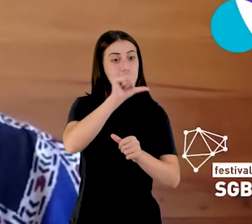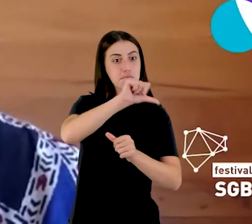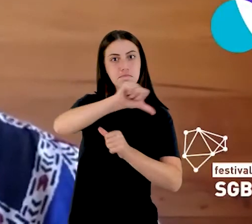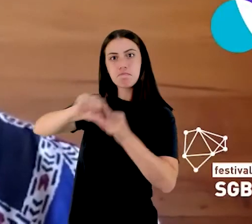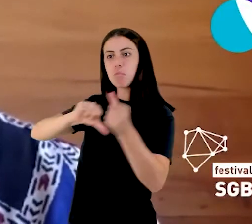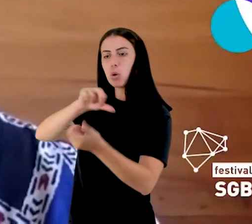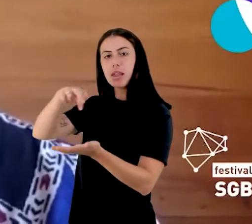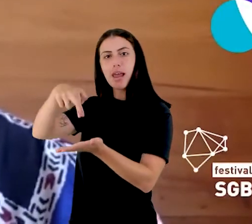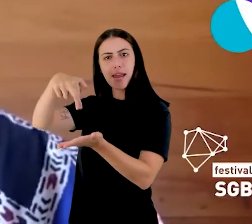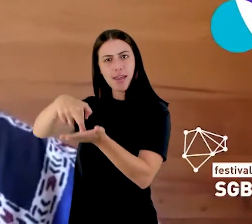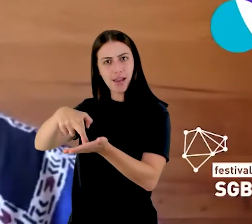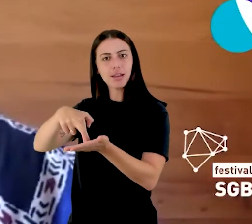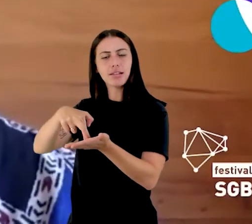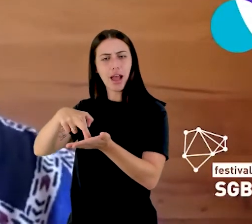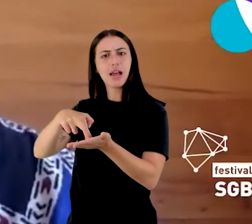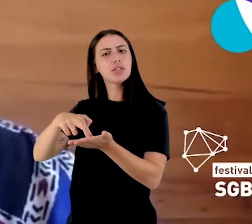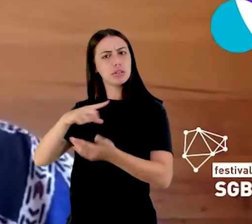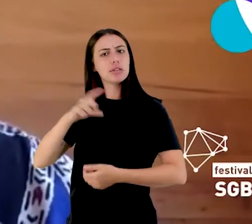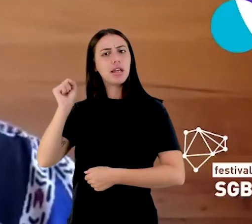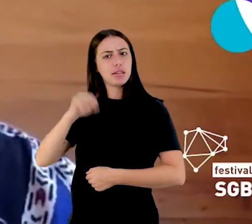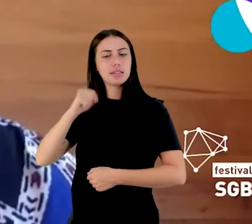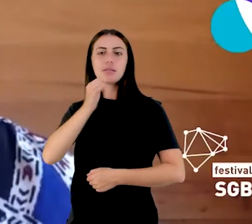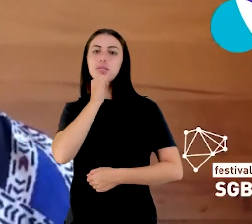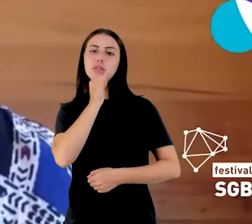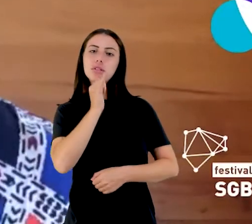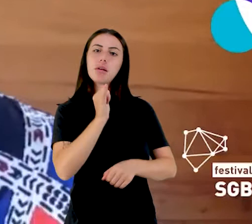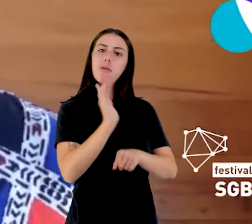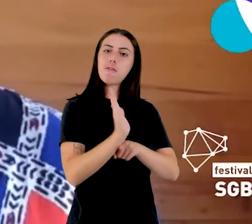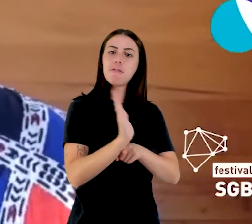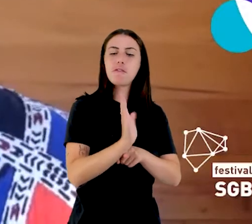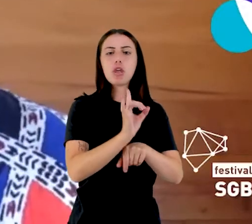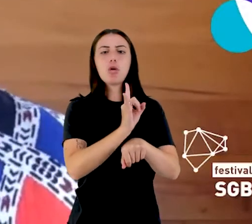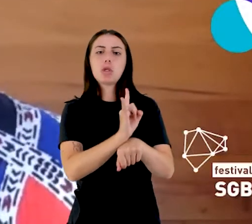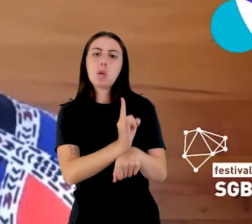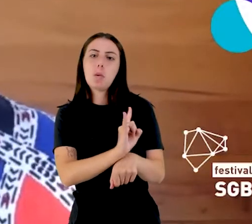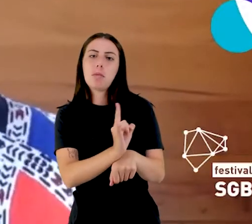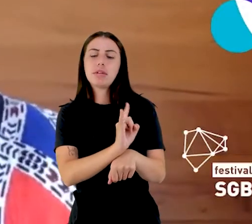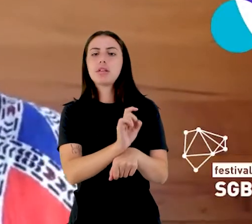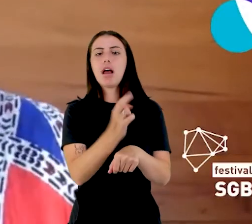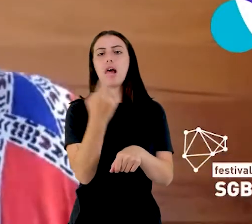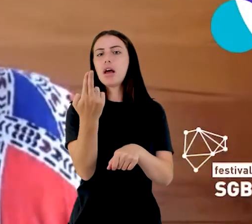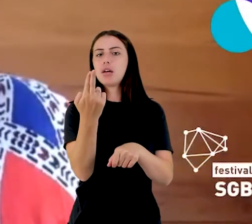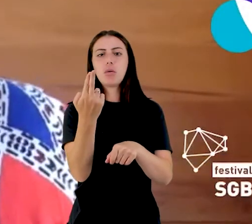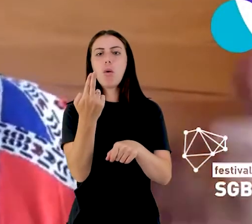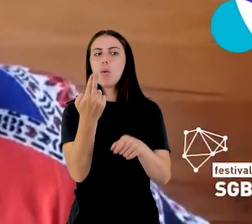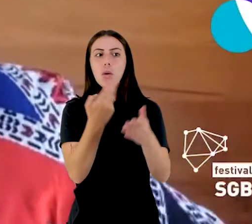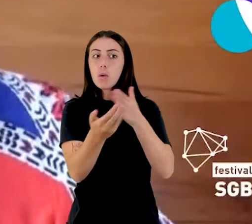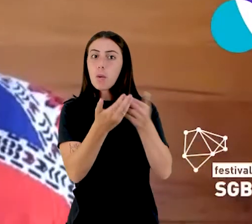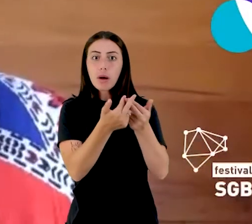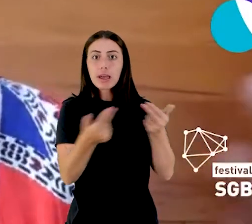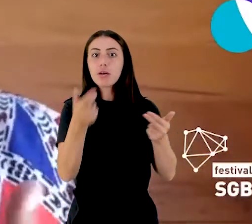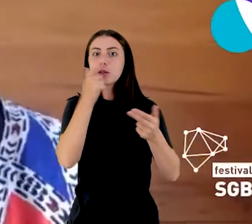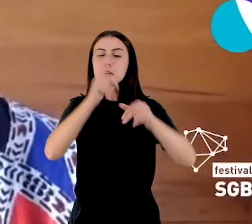realidade, a gente não tem noção do potencial que ele tem. Ele pode, um filme, um documentário, ou uma peça, ou